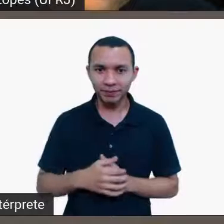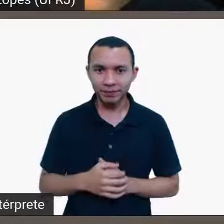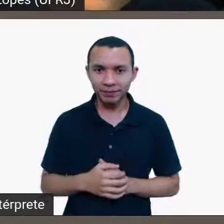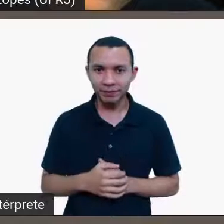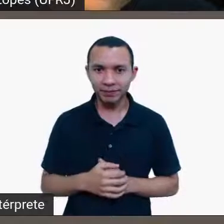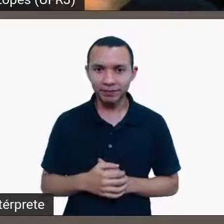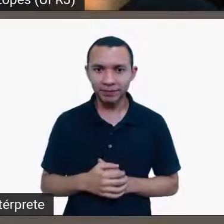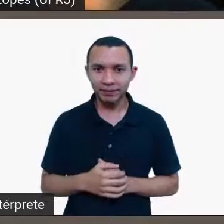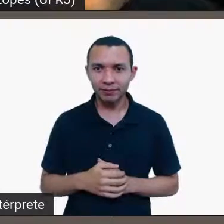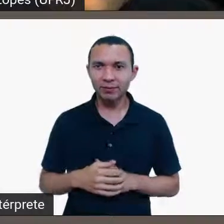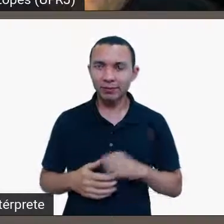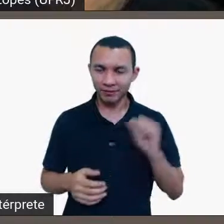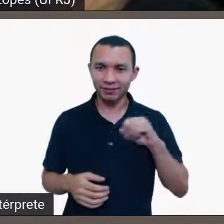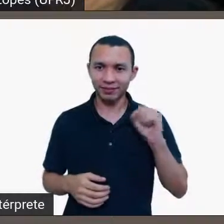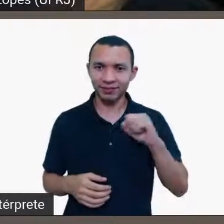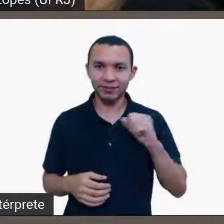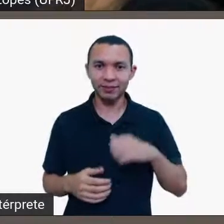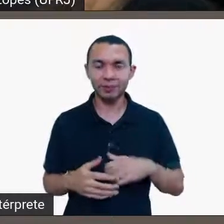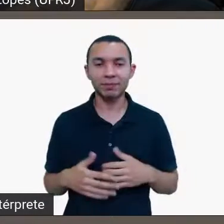Sim. Então,